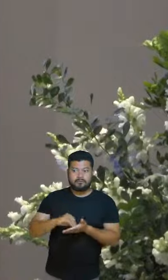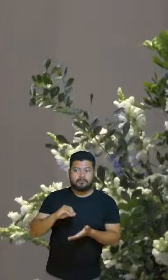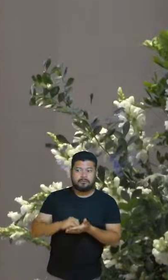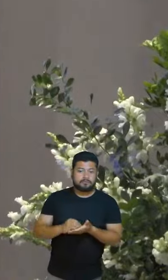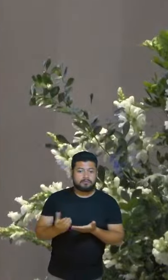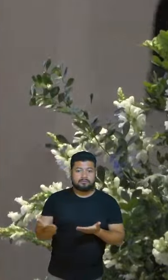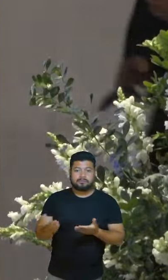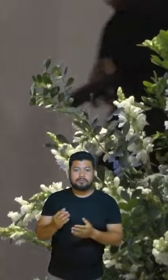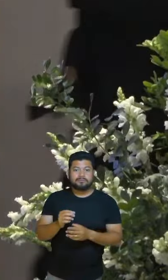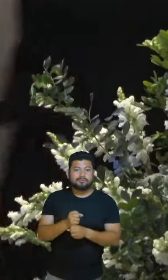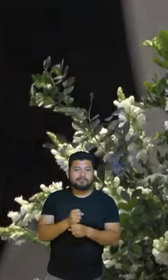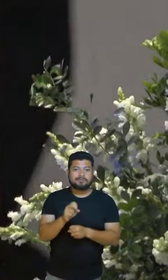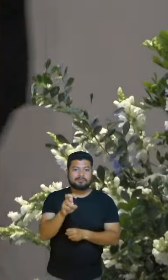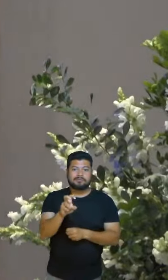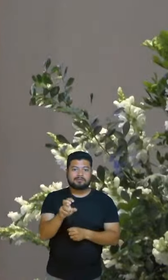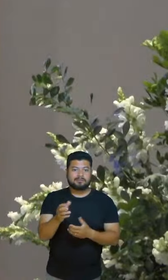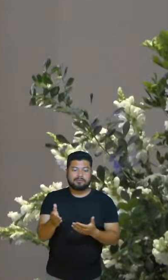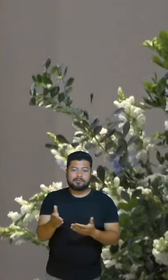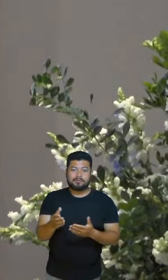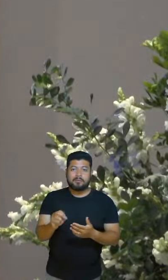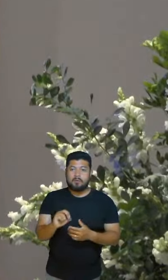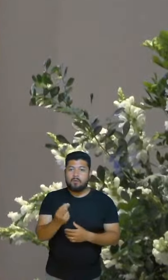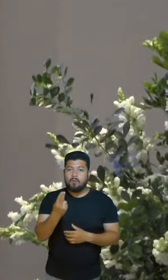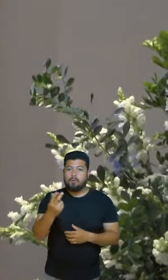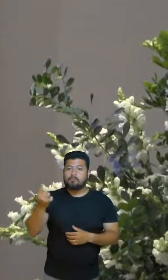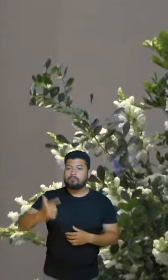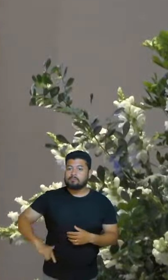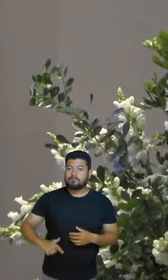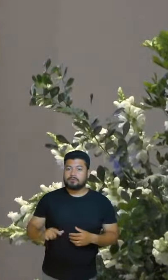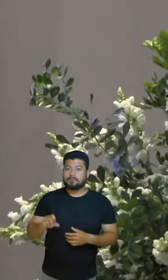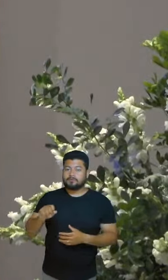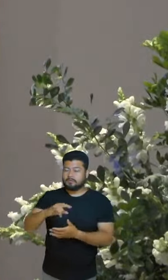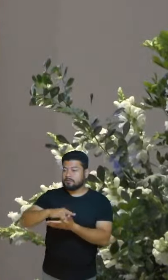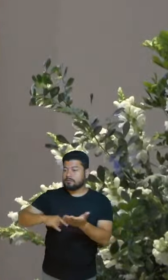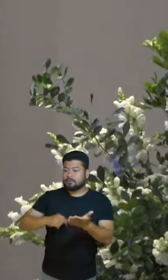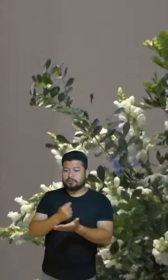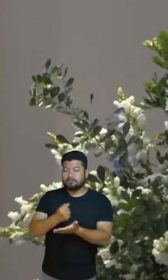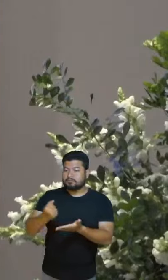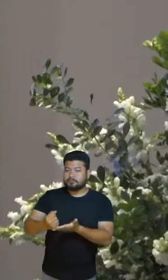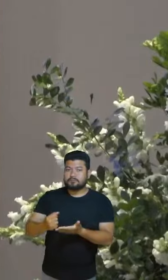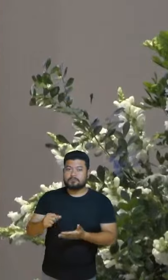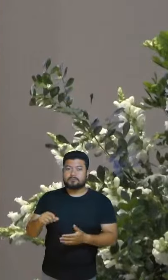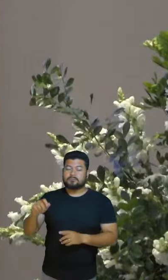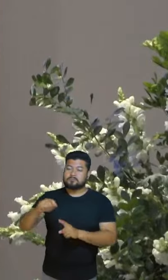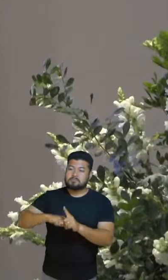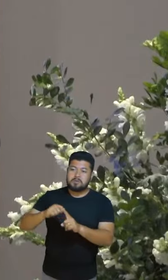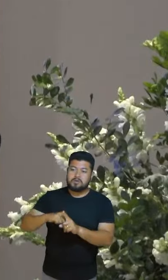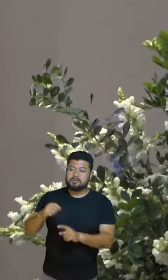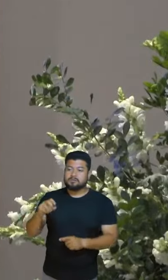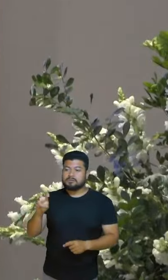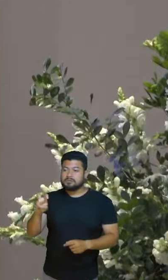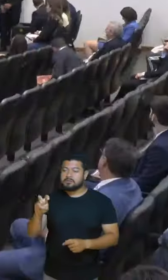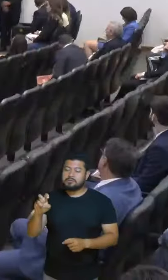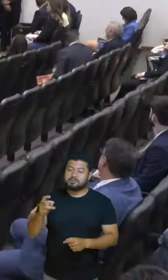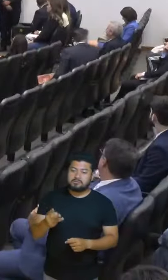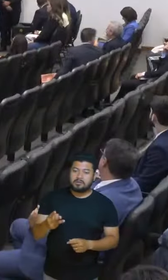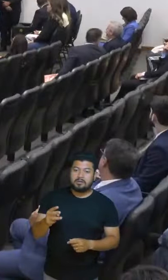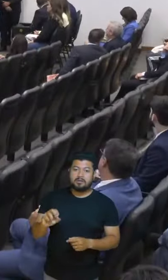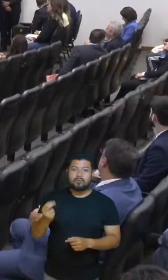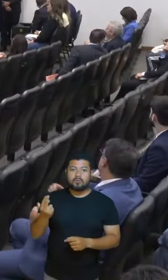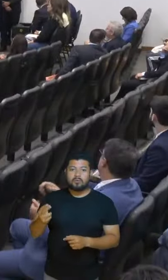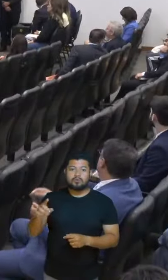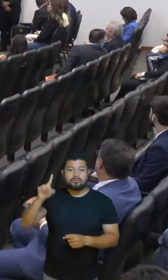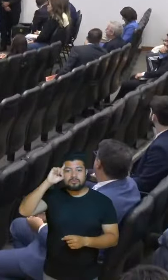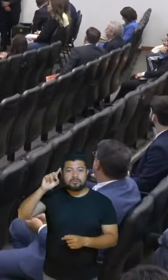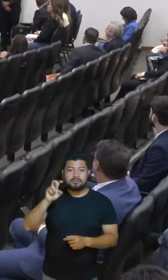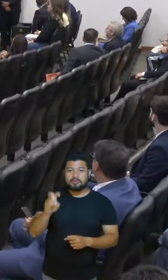parte precisa fazer um laudo em 5 dias ou em 5 meses ou em 3 meses não será a mesma perícia daquele professor que